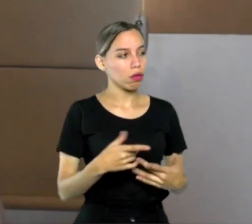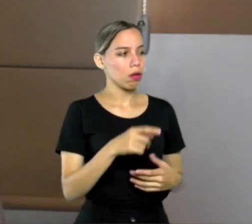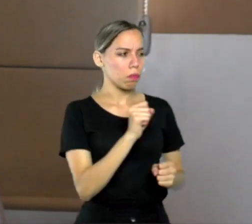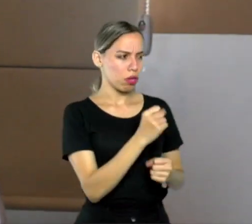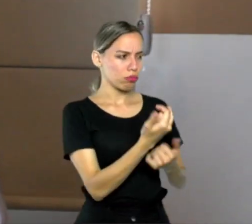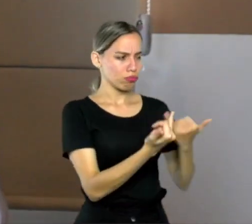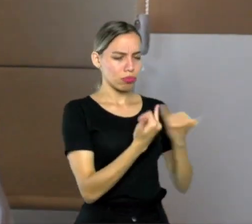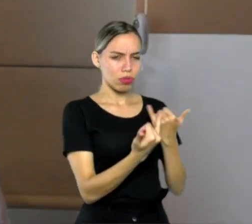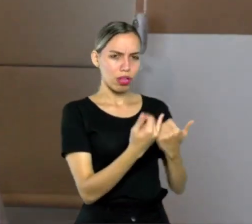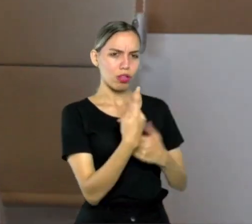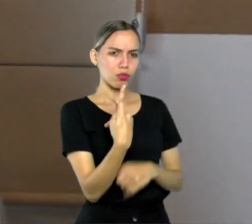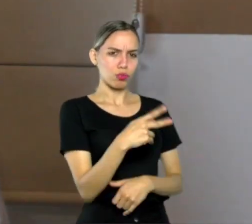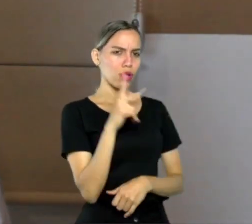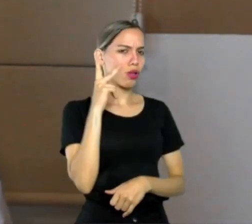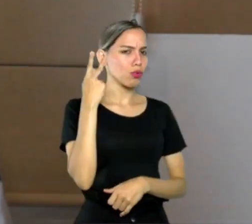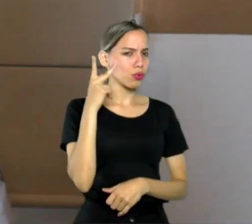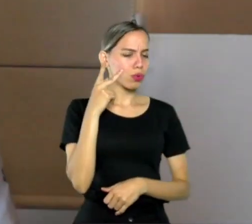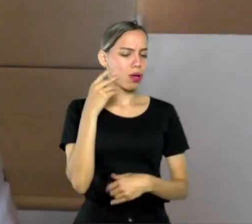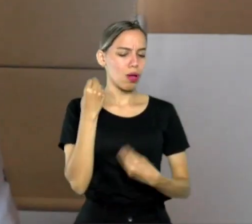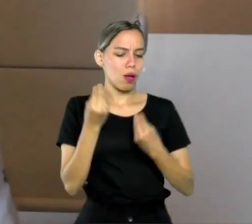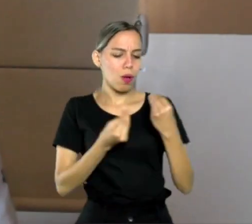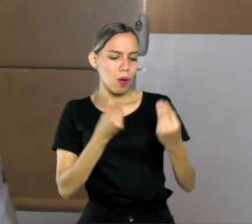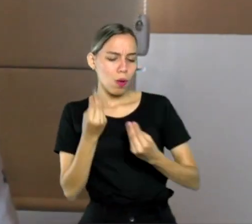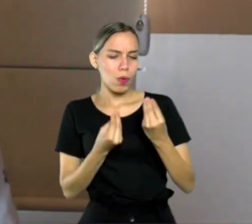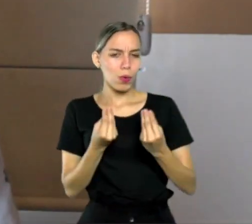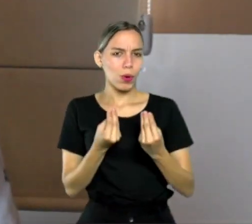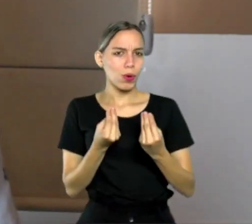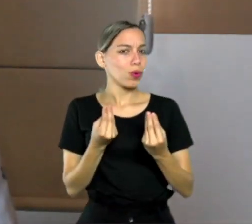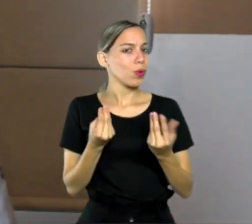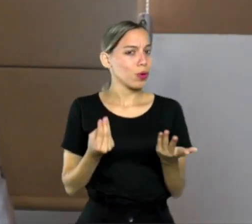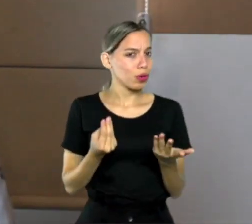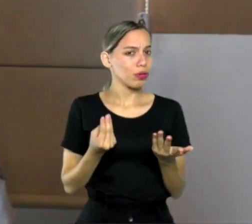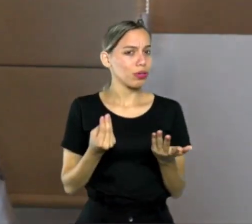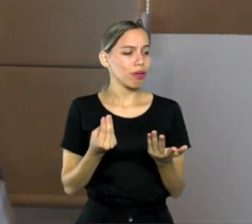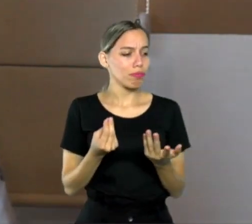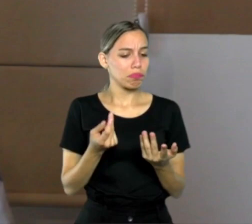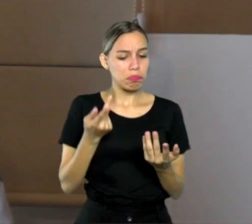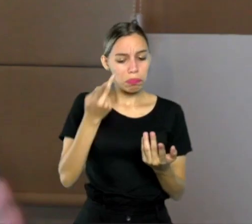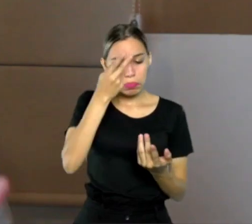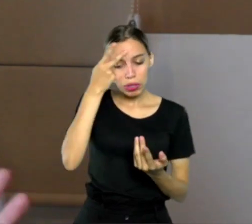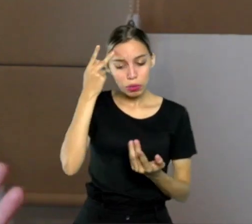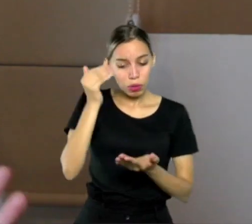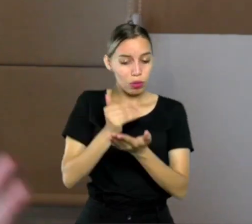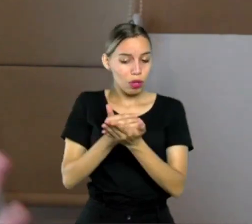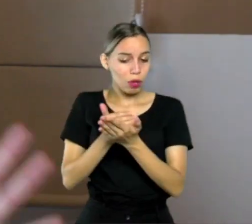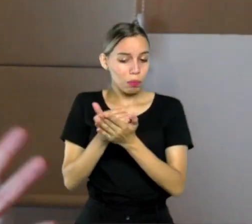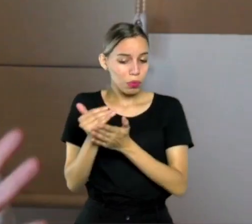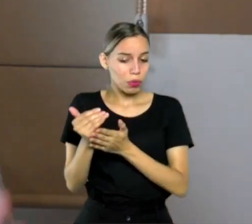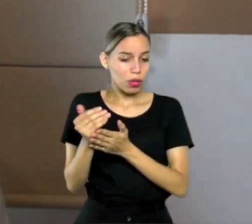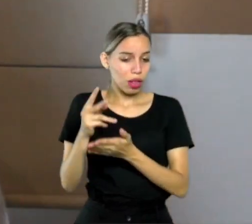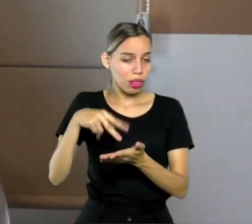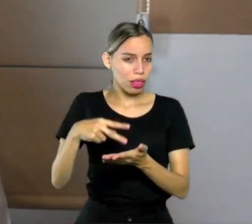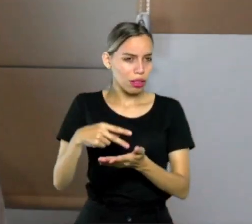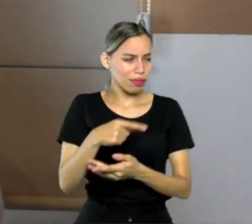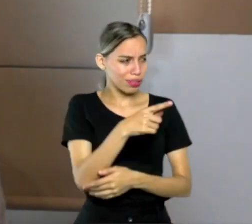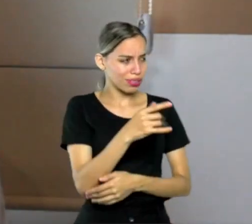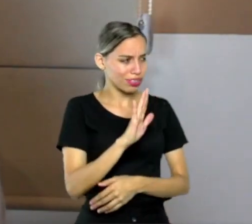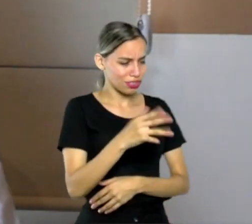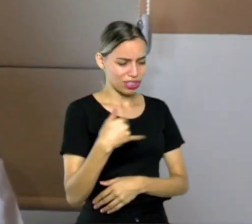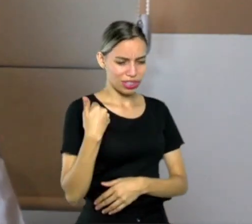dessas memórias de infância da leitora Líria Porto, que começou cedo, aos 5 anos de idade já estava lendo, é